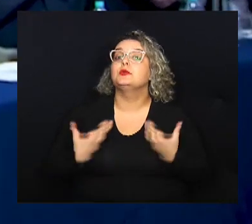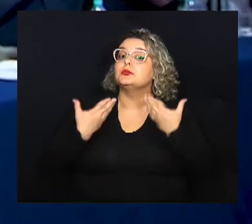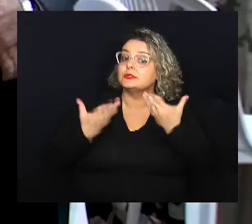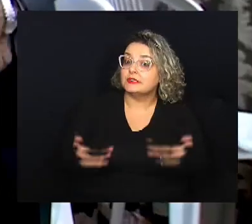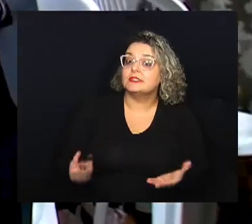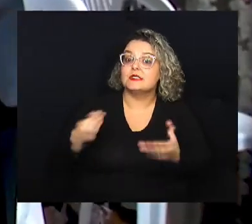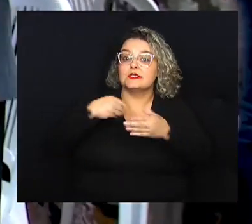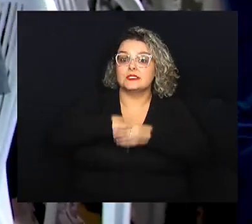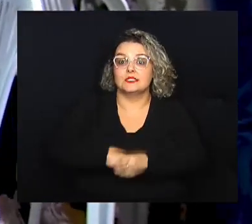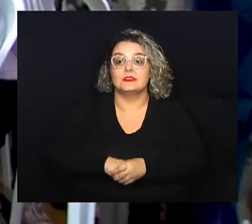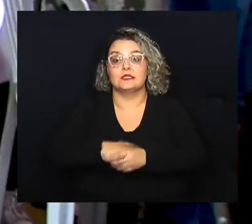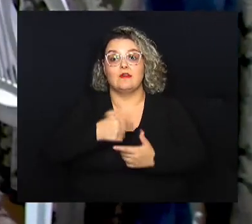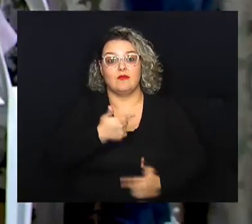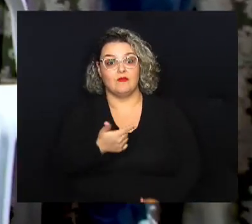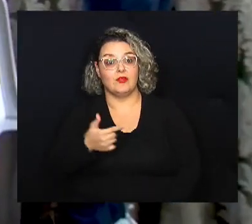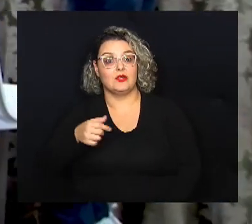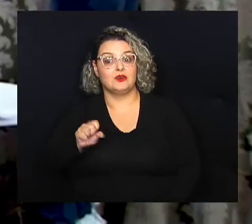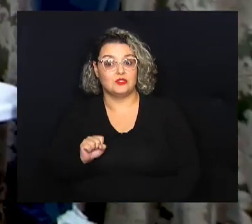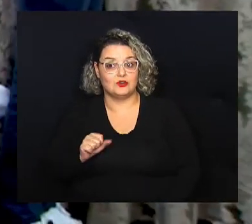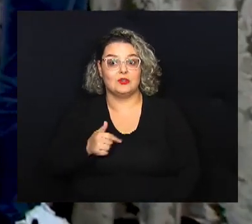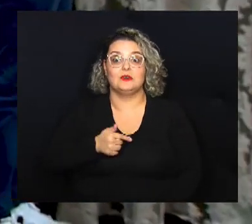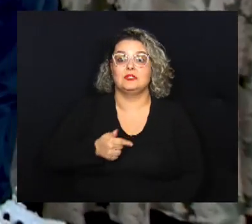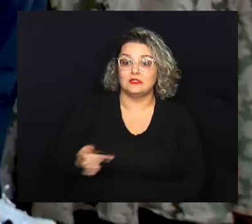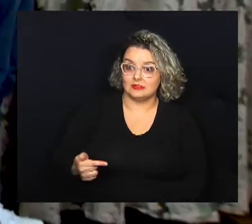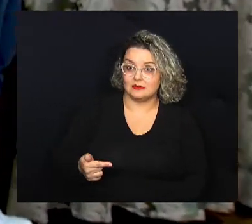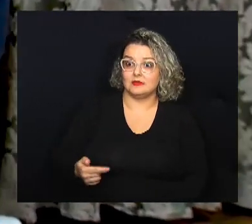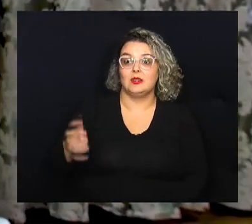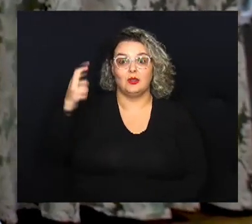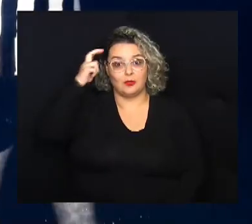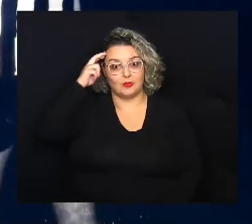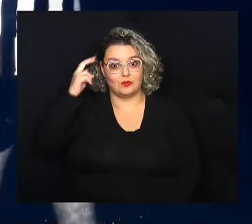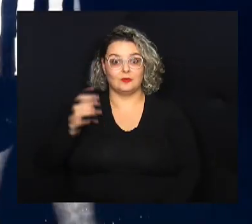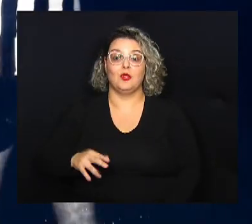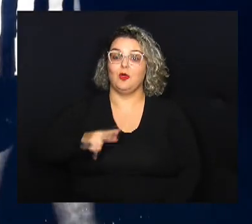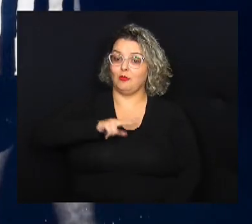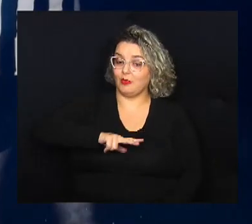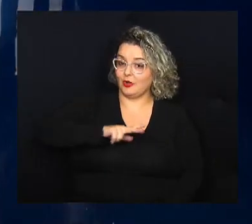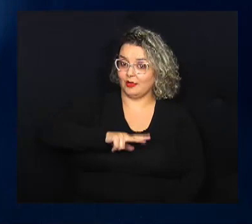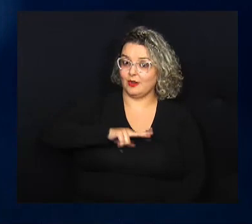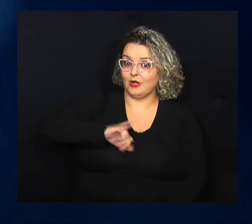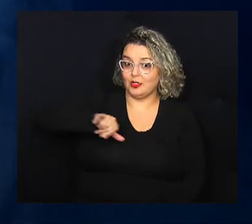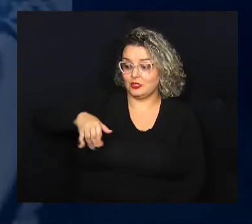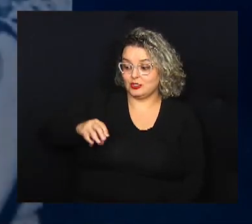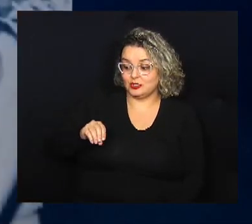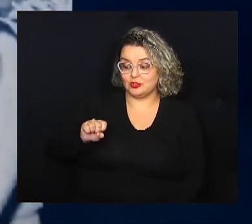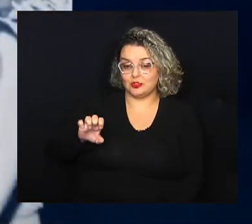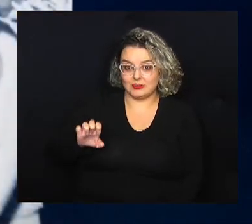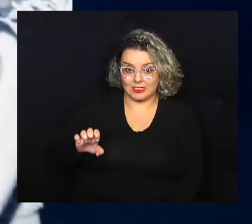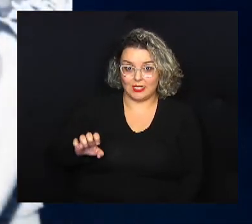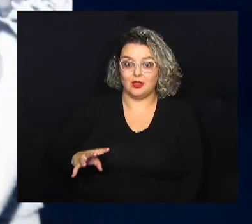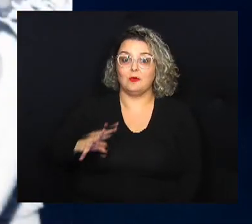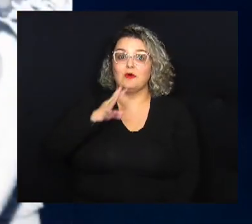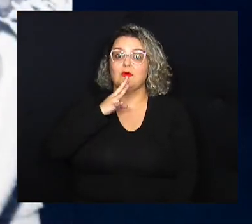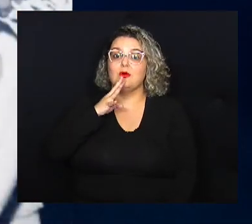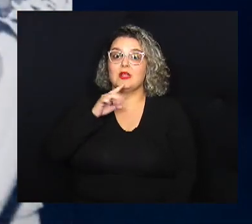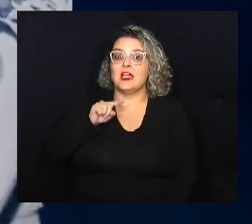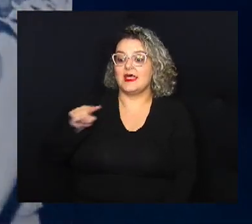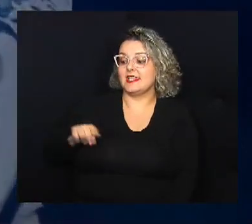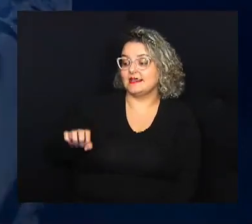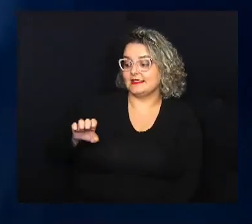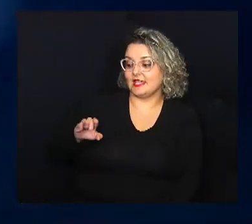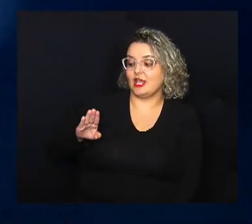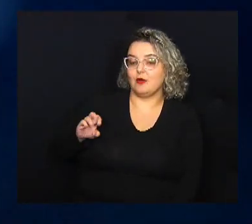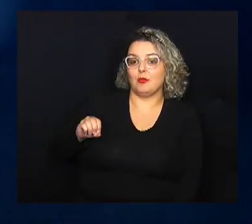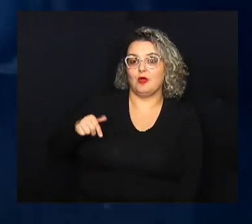da 28ª Semana Cultural Portuguesa. José Roberto Lux, conhecido como Zé Boquinha, nasceu